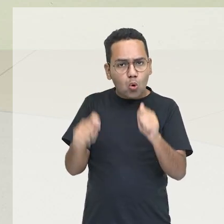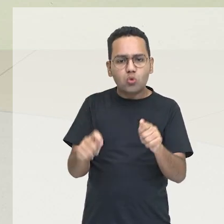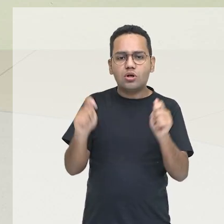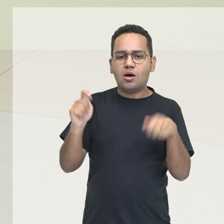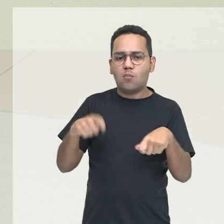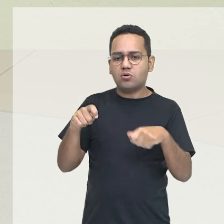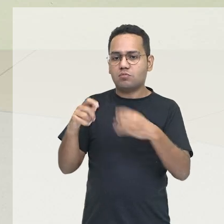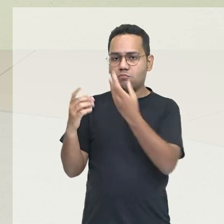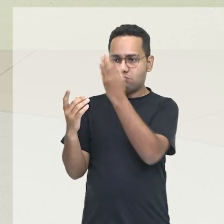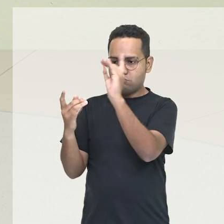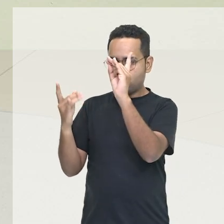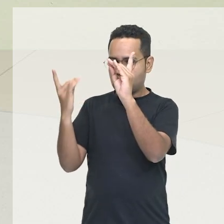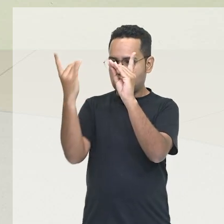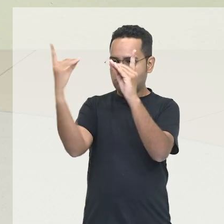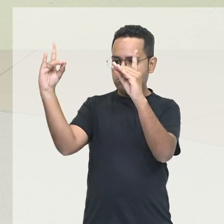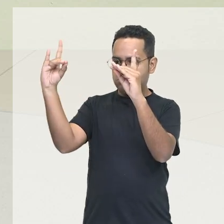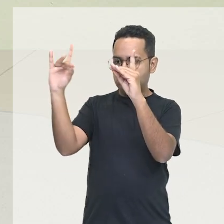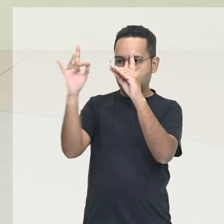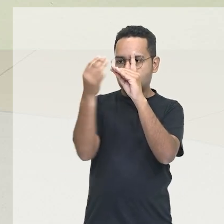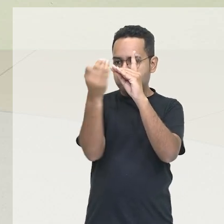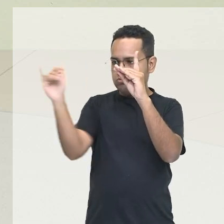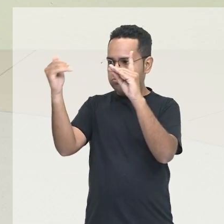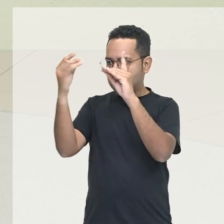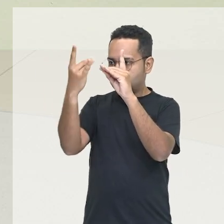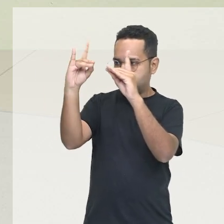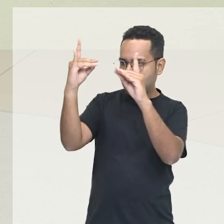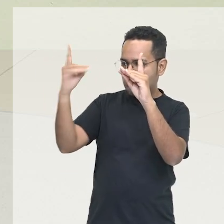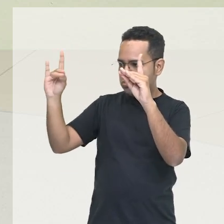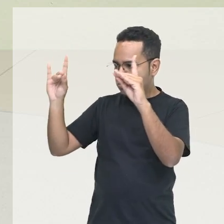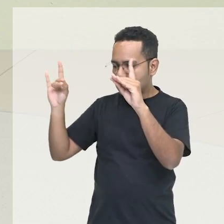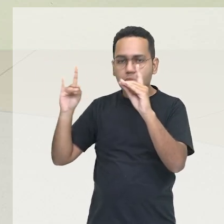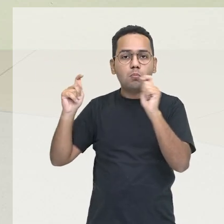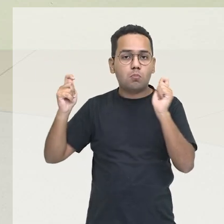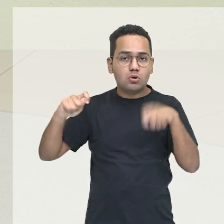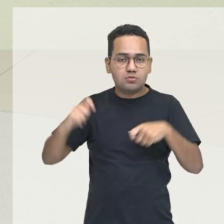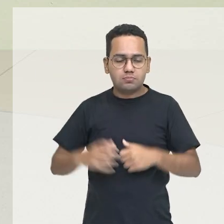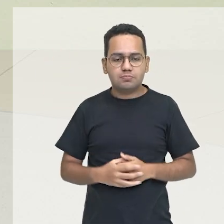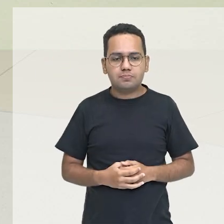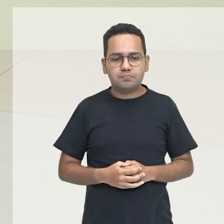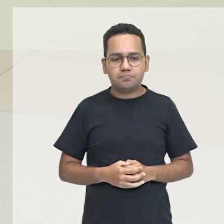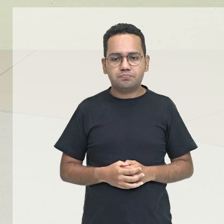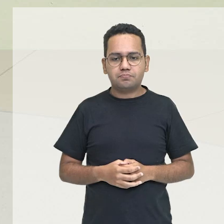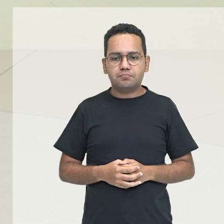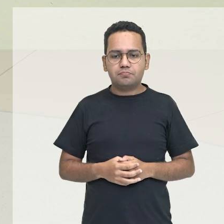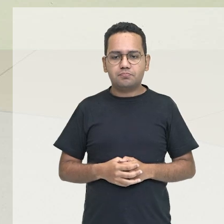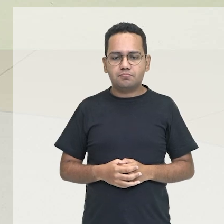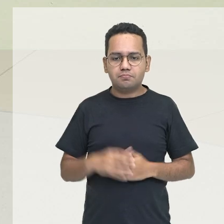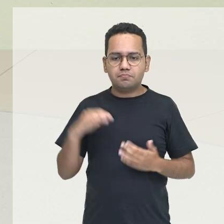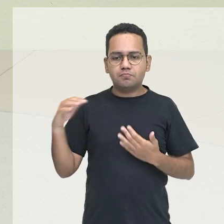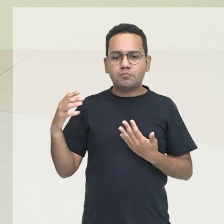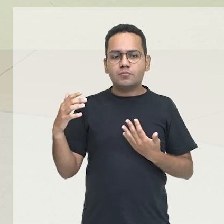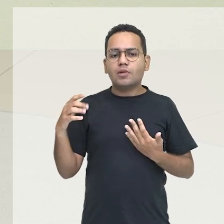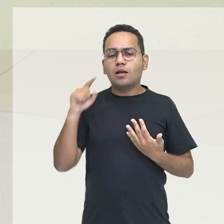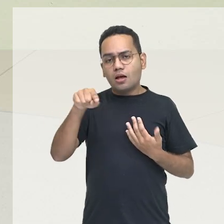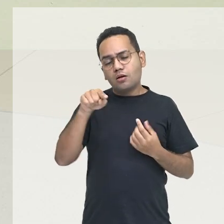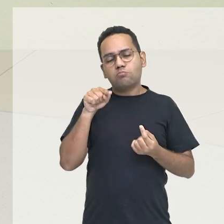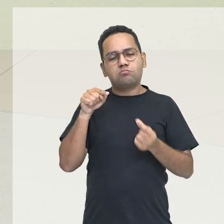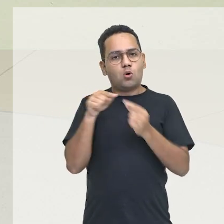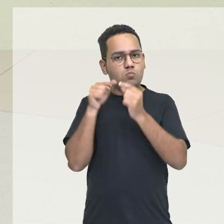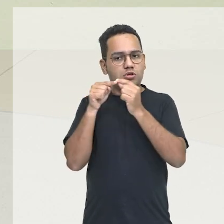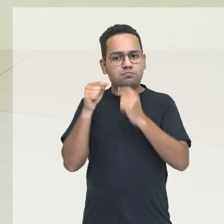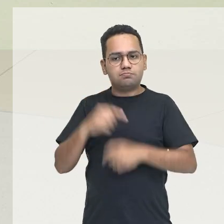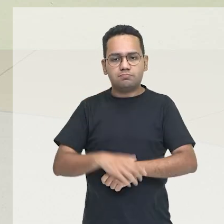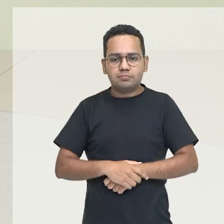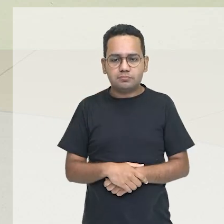a distribuição na rede elétrica. E essas células fotovoltaicas são dessa forma. E